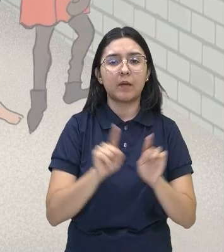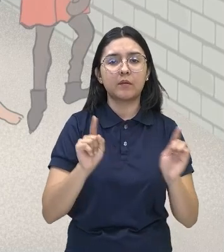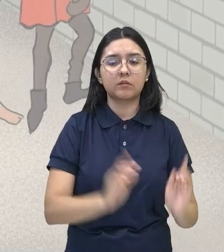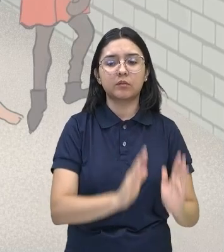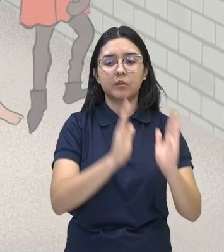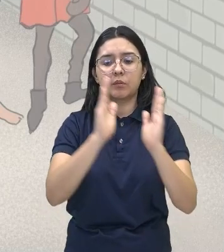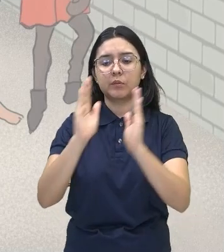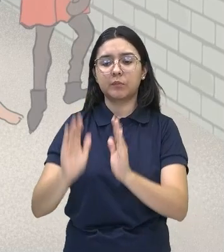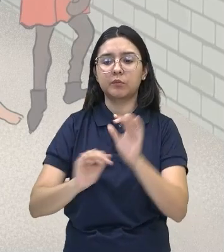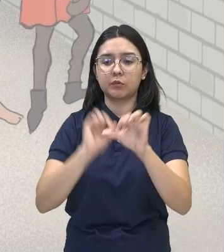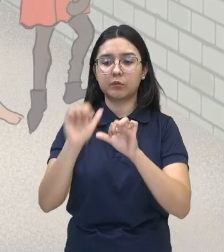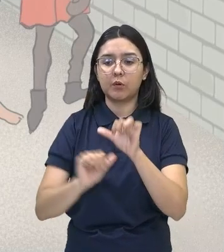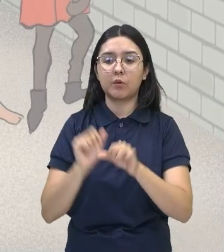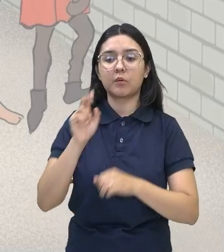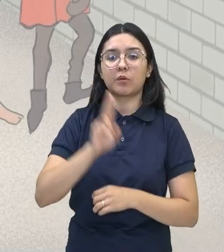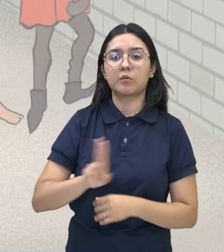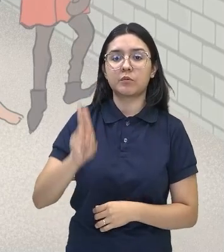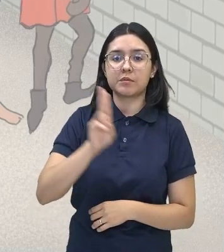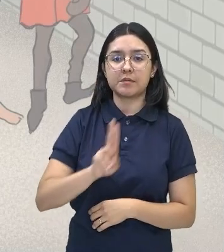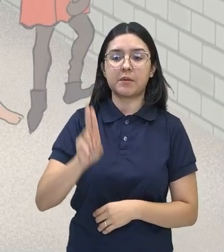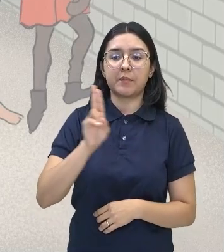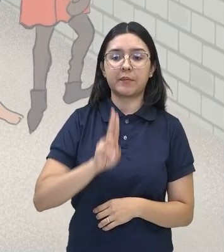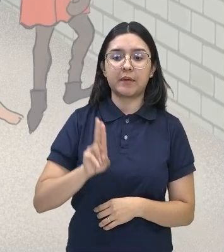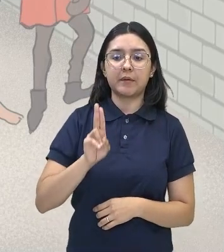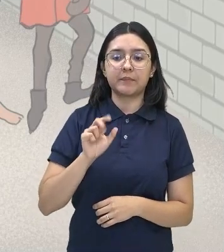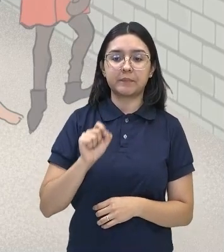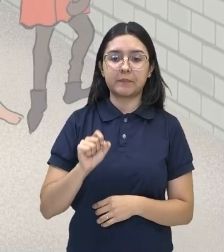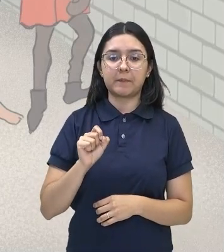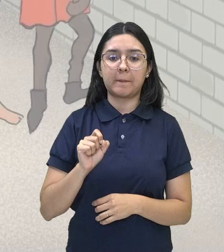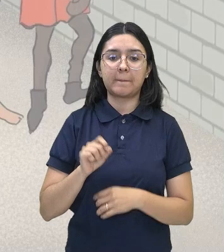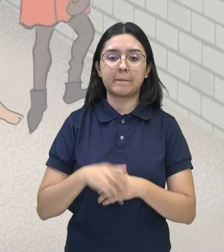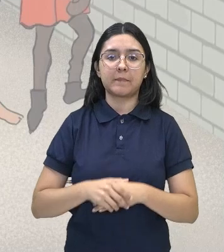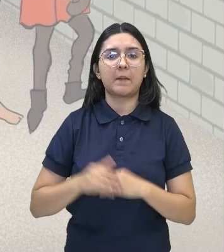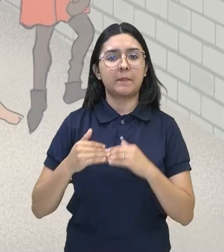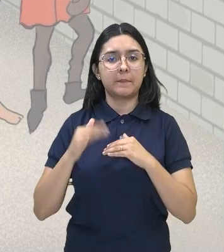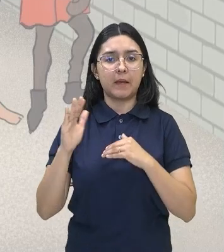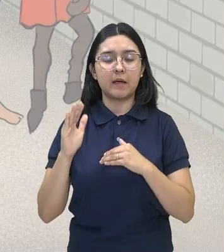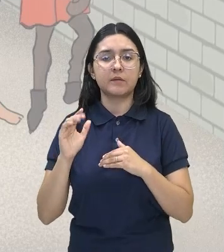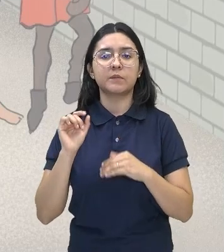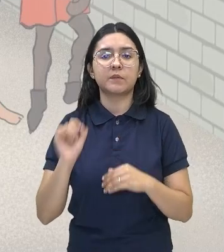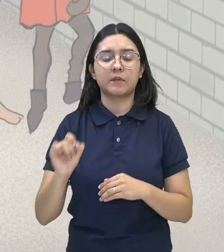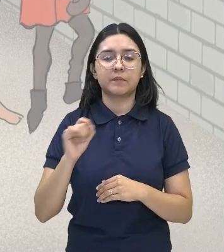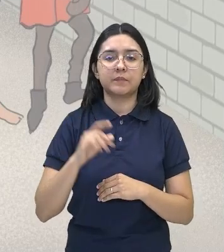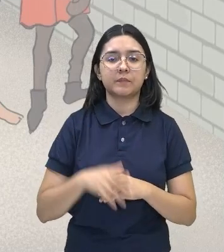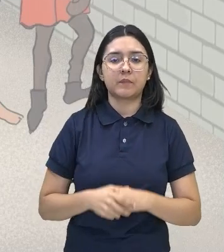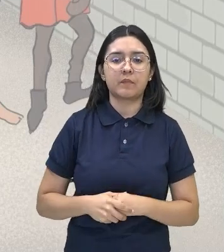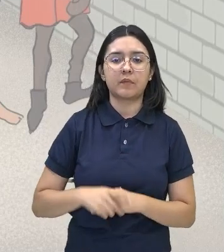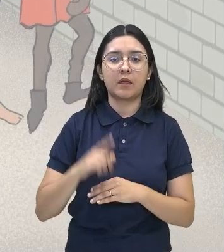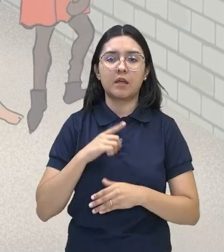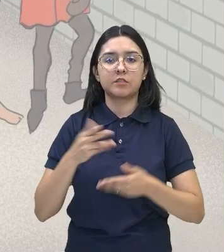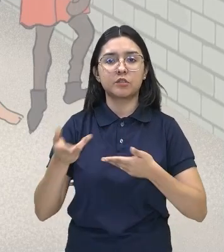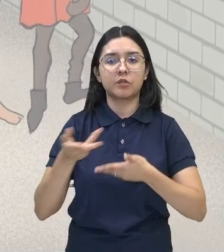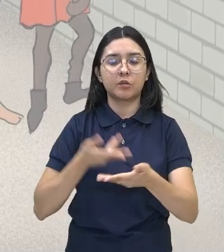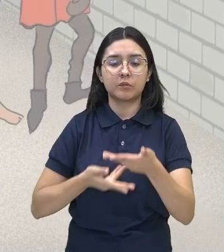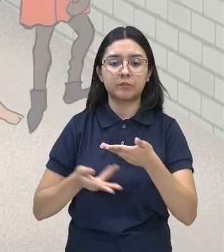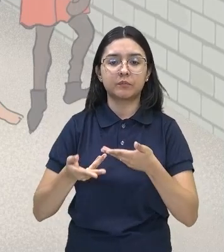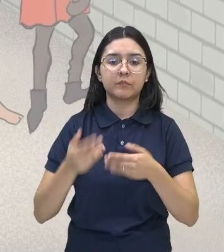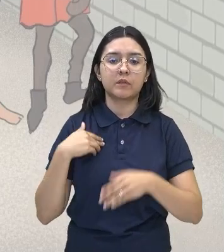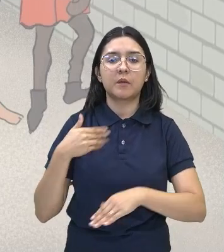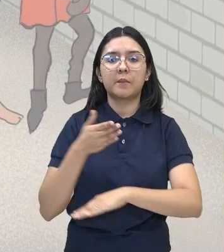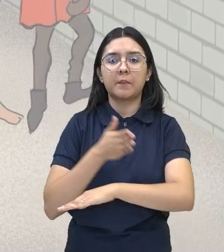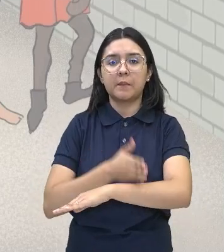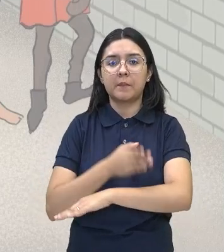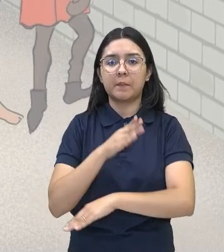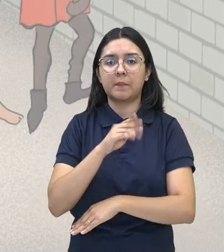a utilizar de forma mais efusiva, digamos assim, as trocas comerciais na Baixa Idade Média,